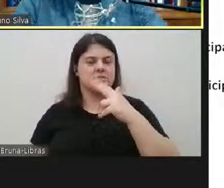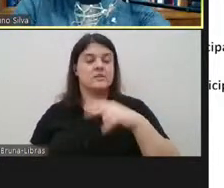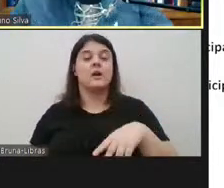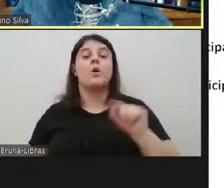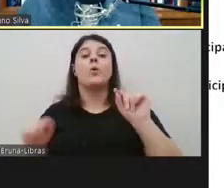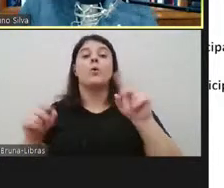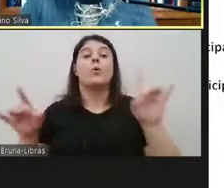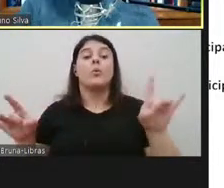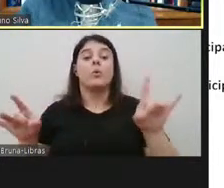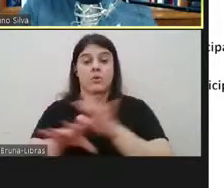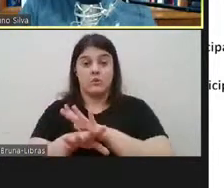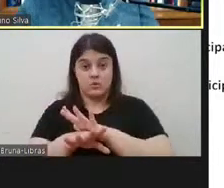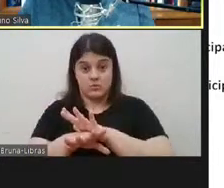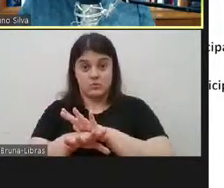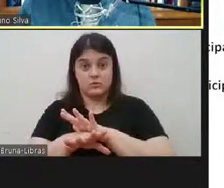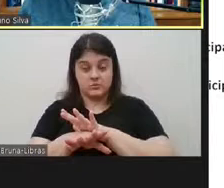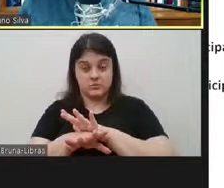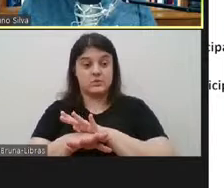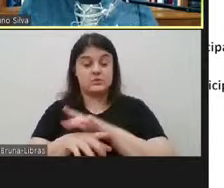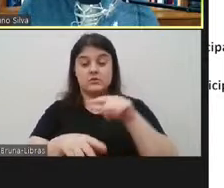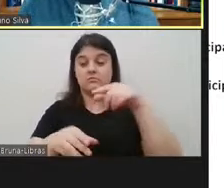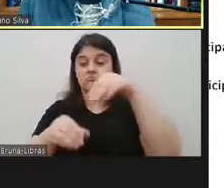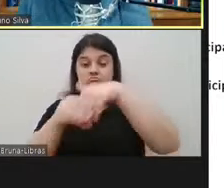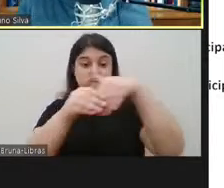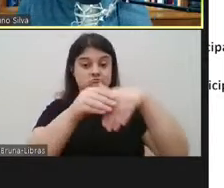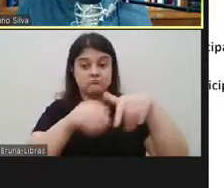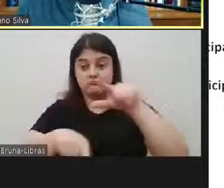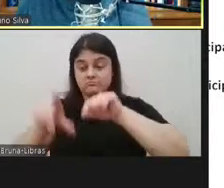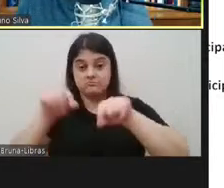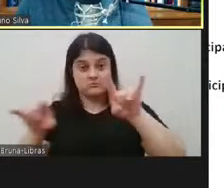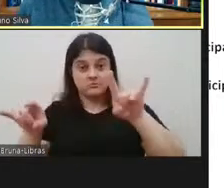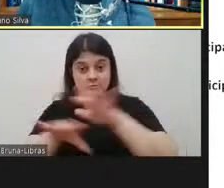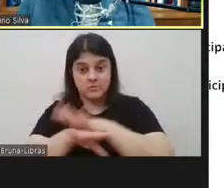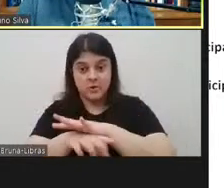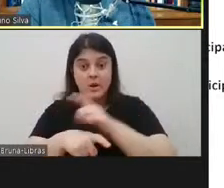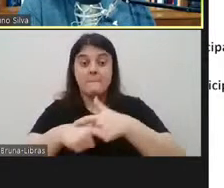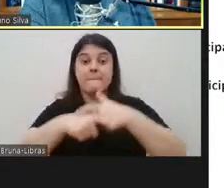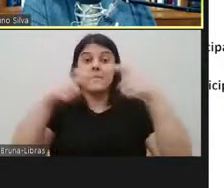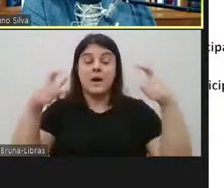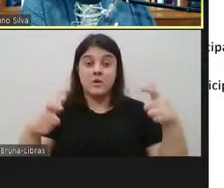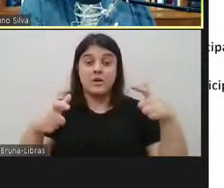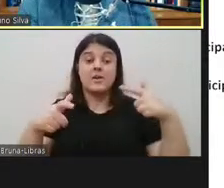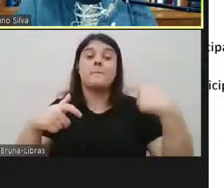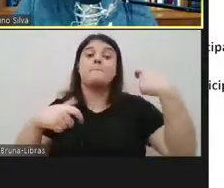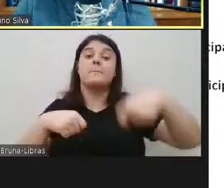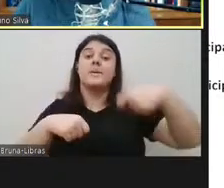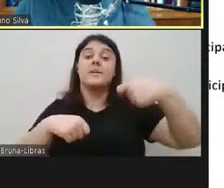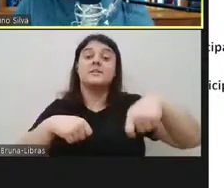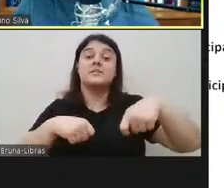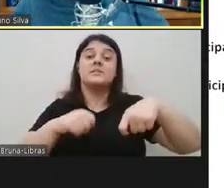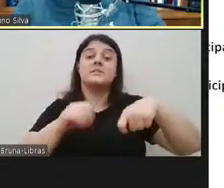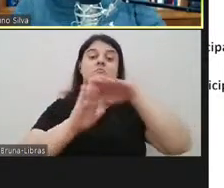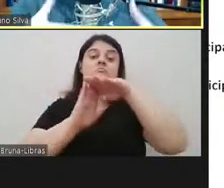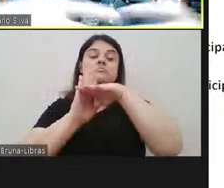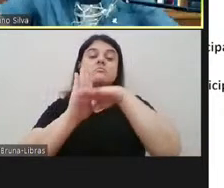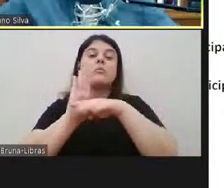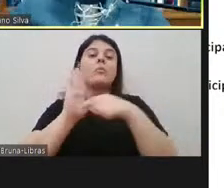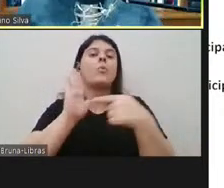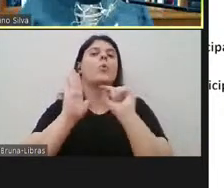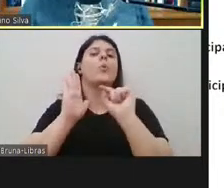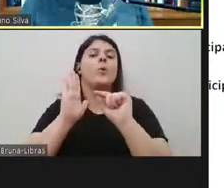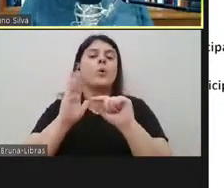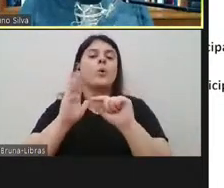termina ali que os partidos elegeram tal aquele que foi o partido majoritário tem que necessariamente cumpriu o protocolo de